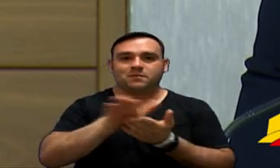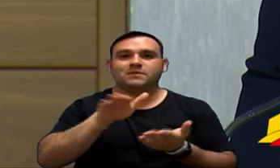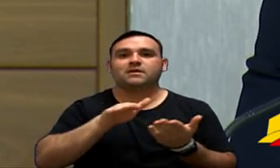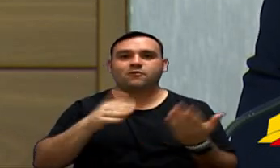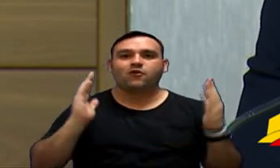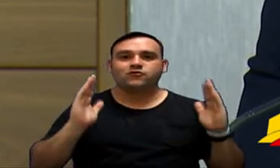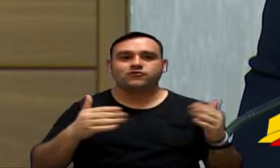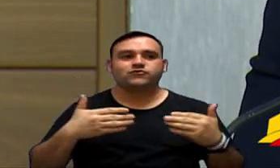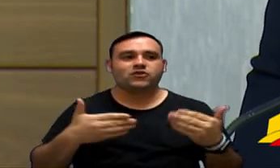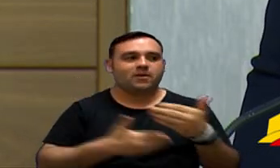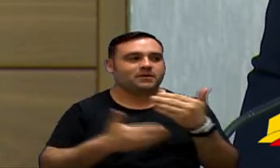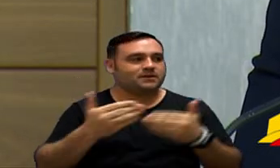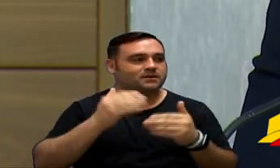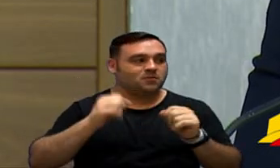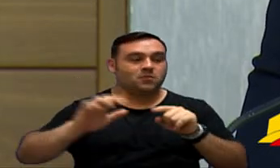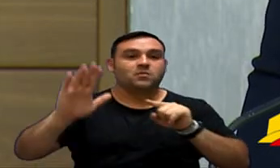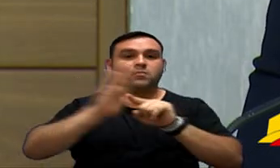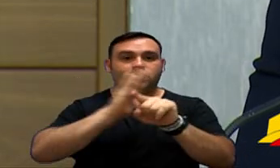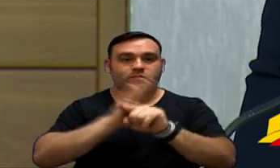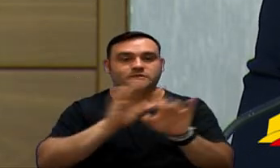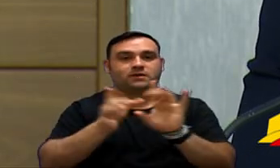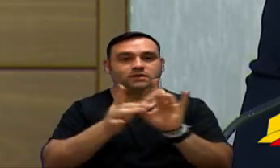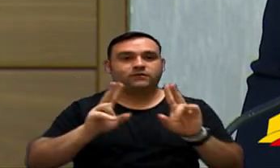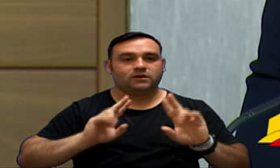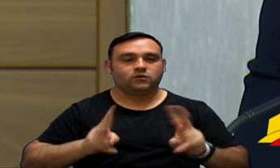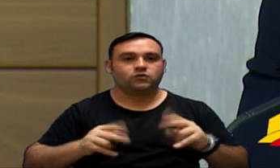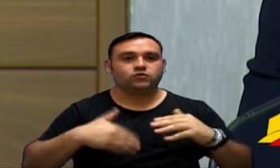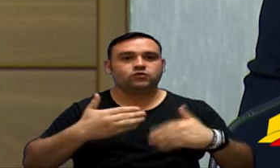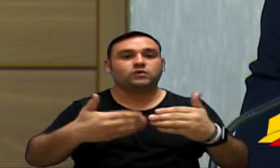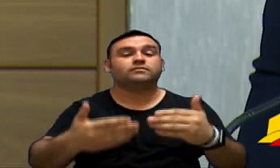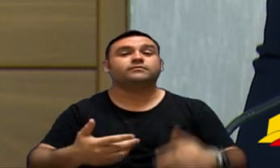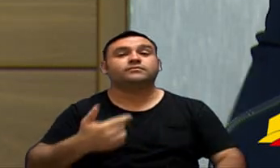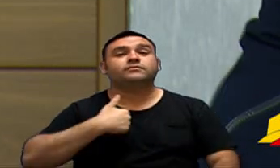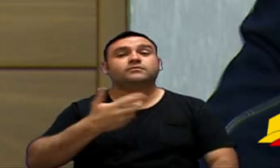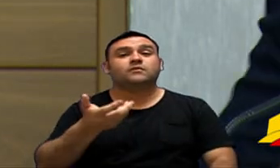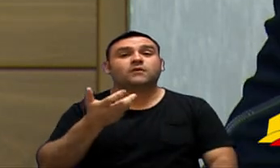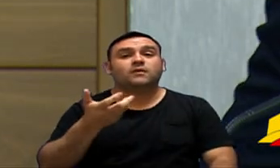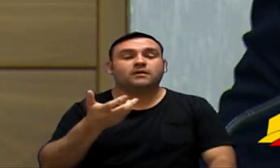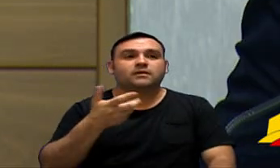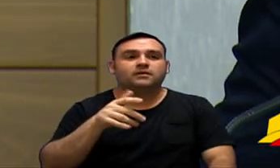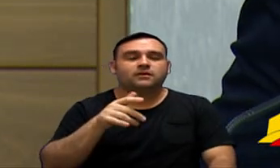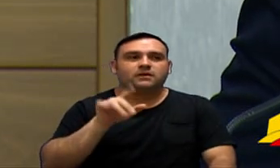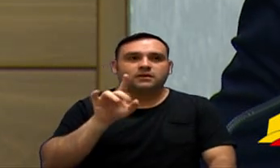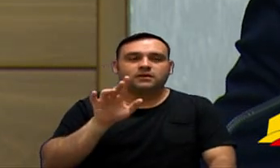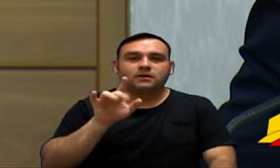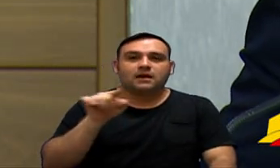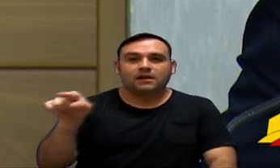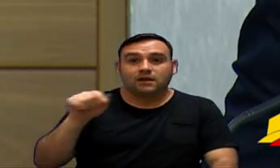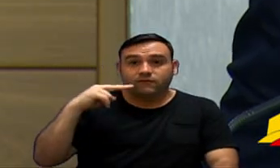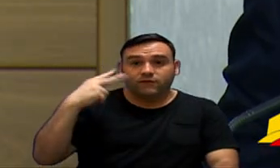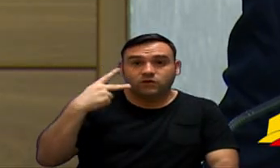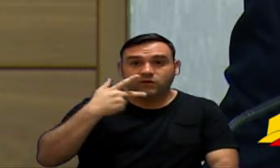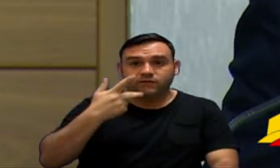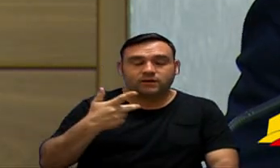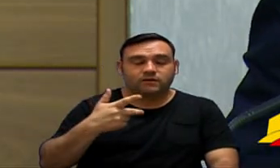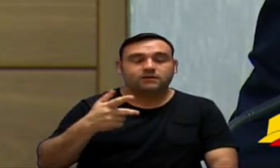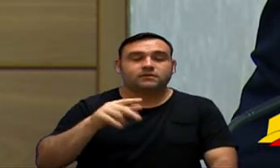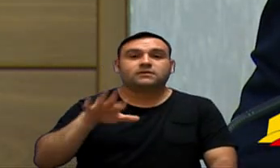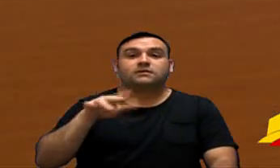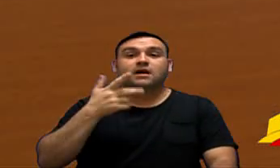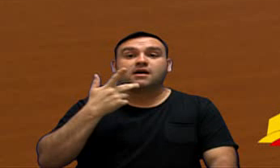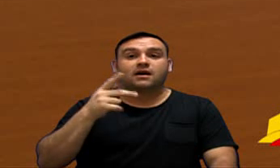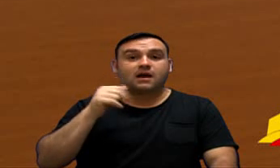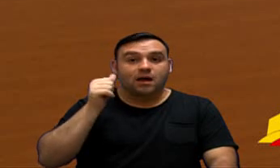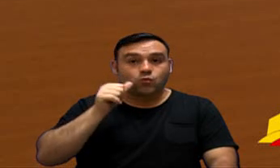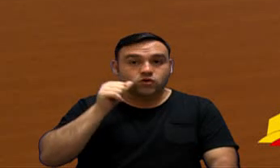na mão de vocês aí, vocês podem fazer os questionamentos e a gente... Mas eu queria, Vicente, dentro do que a vereadora falou, apresentou. Dentro apresentou. Do que a vereadora que